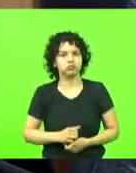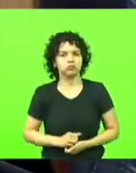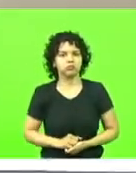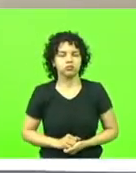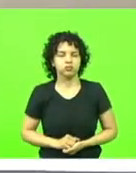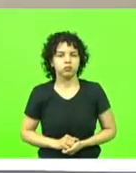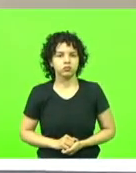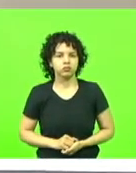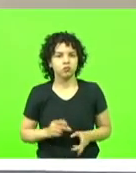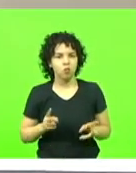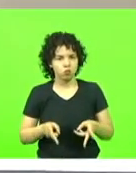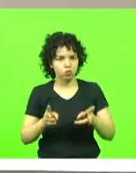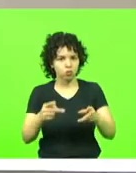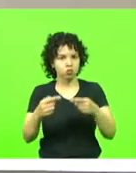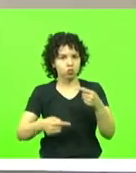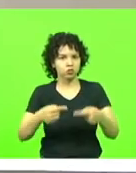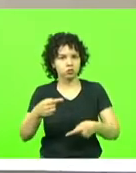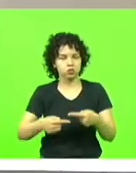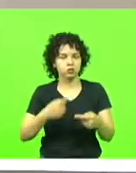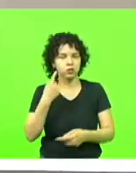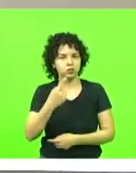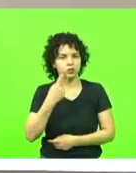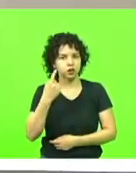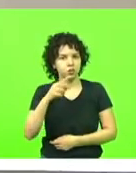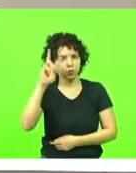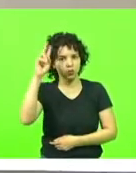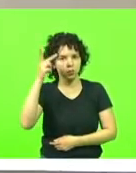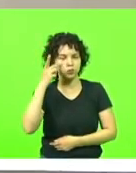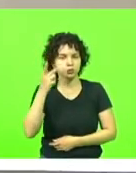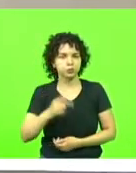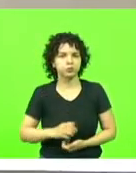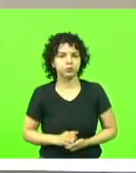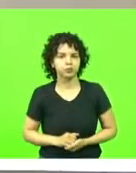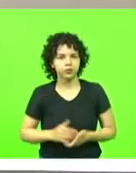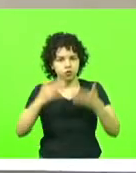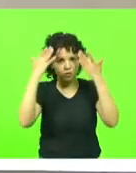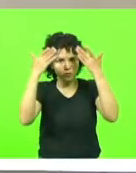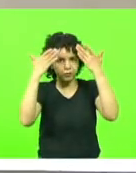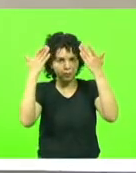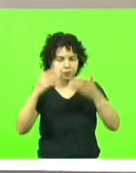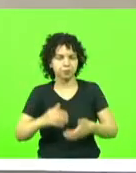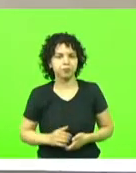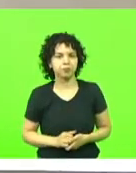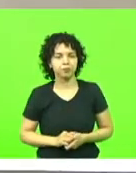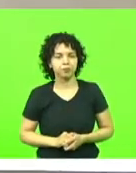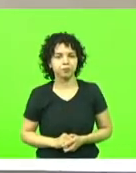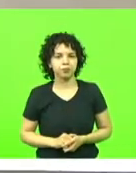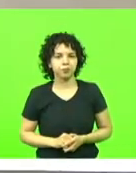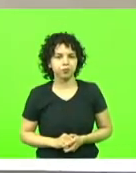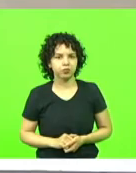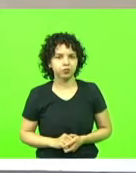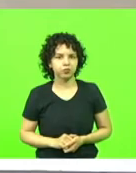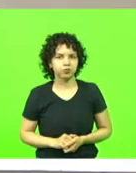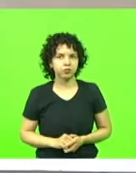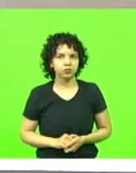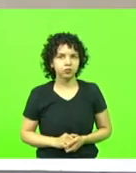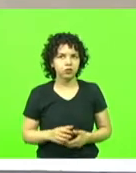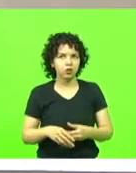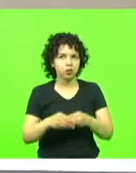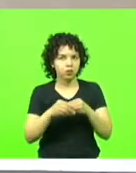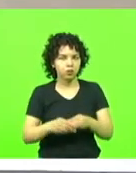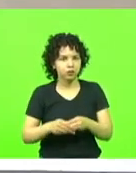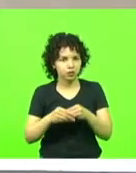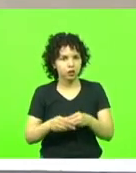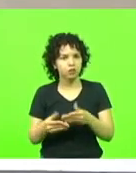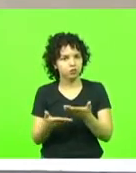Continua a discussão. O deputado Milton Schaefer. Deputado Berlanda, cumprimentá-lo, cumprimentar todos